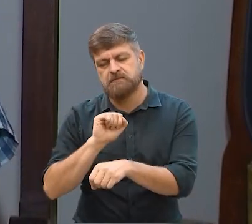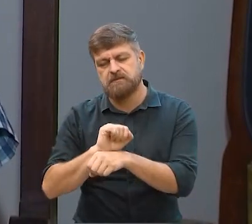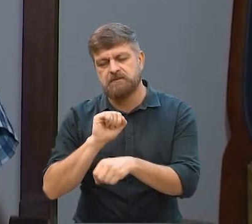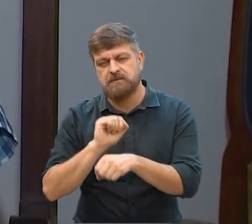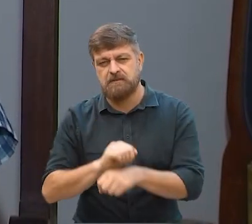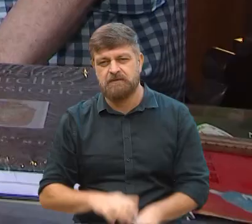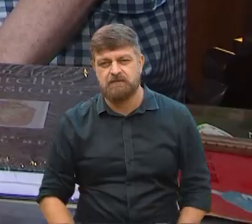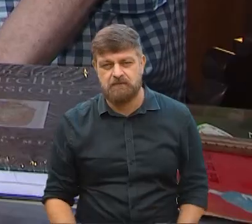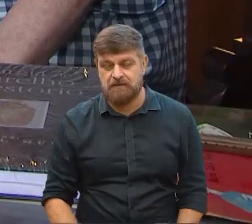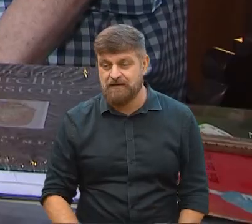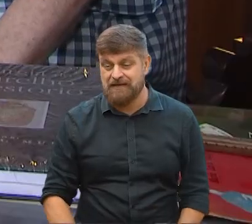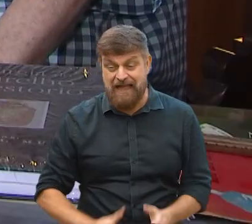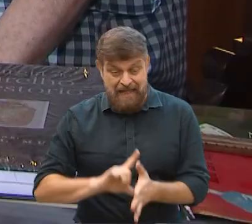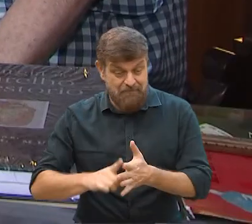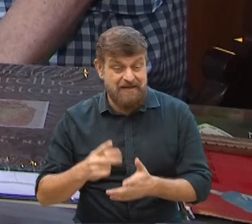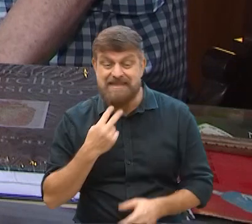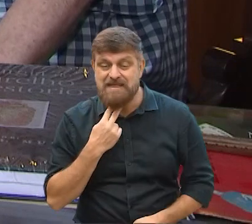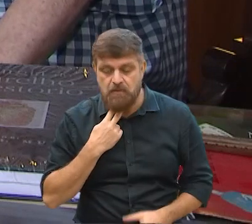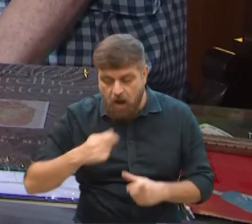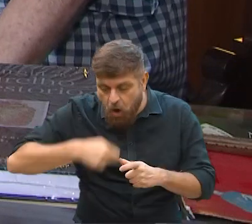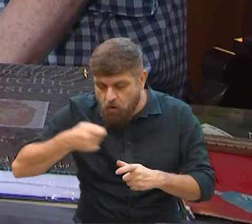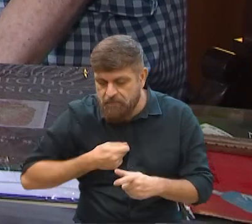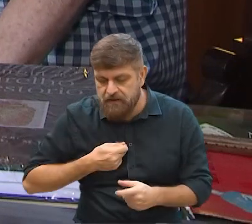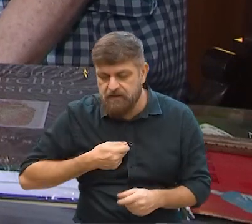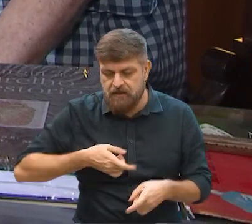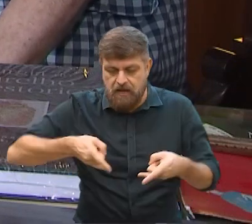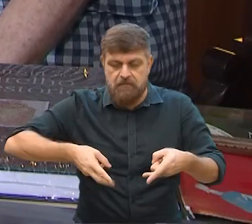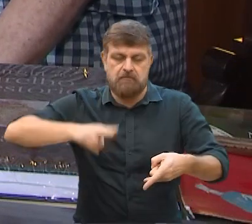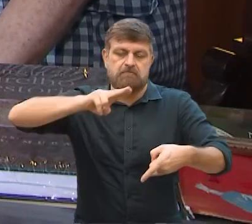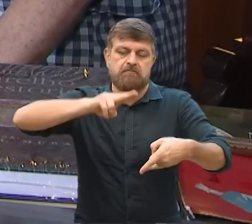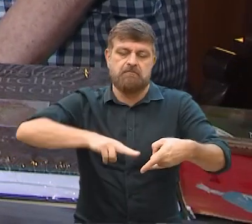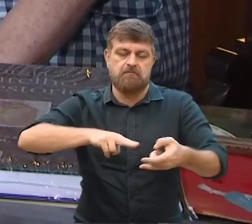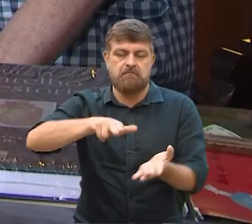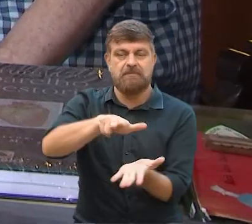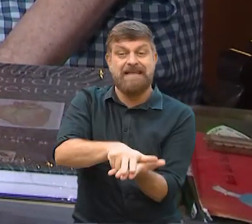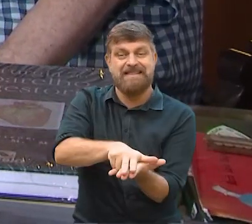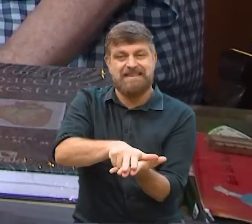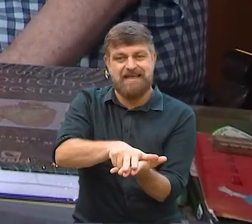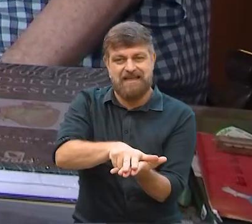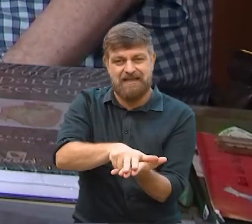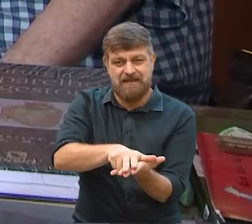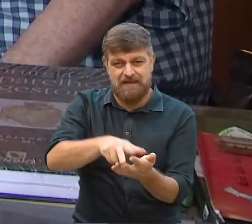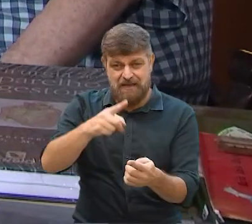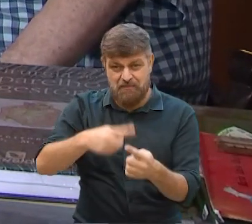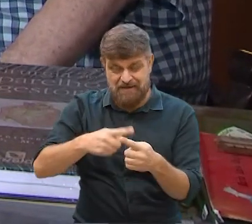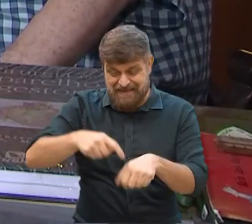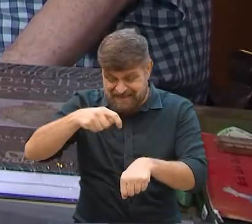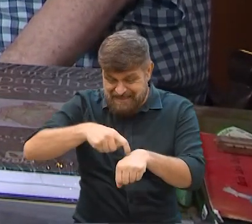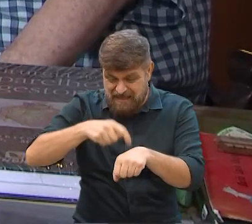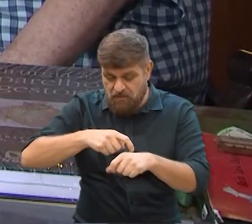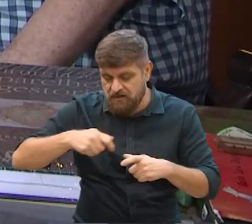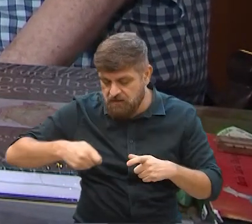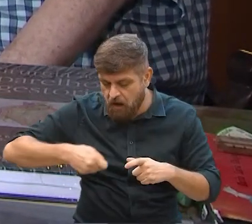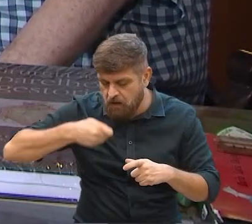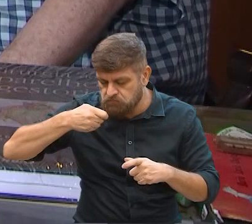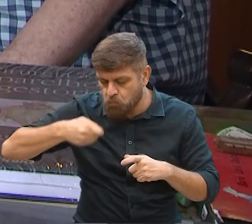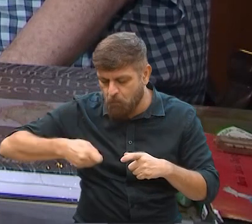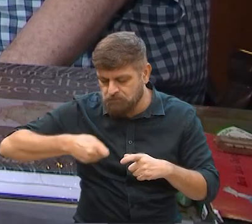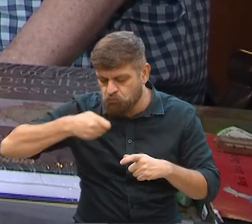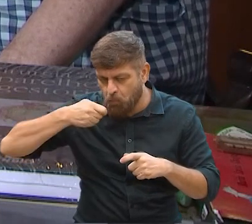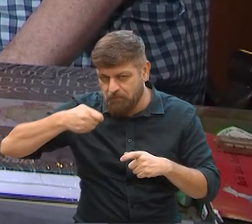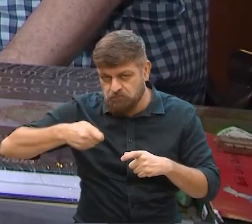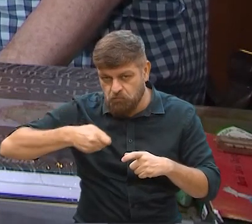que é bom, não se deitar depois das refeições. Isso é importante. Porque durante a refeição